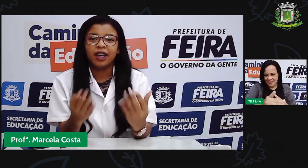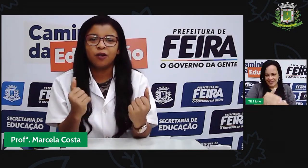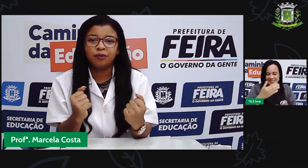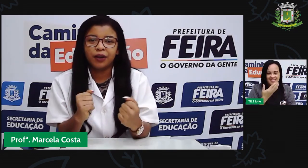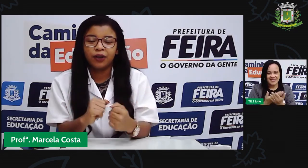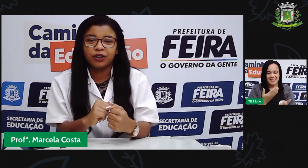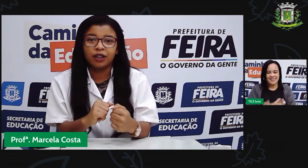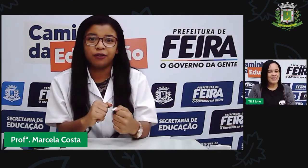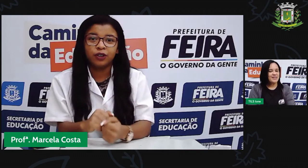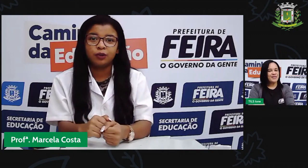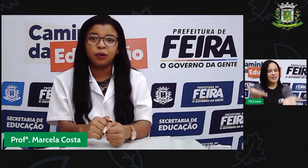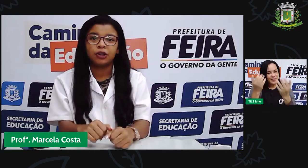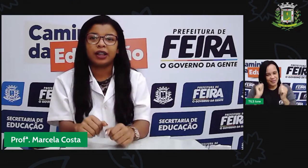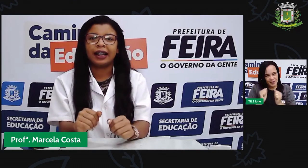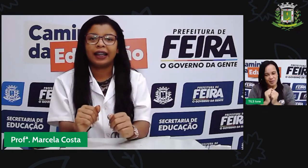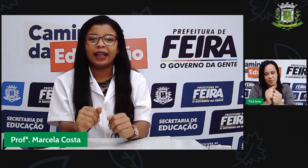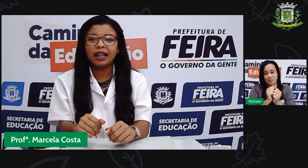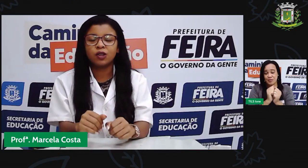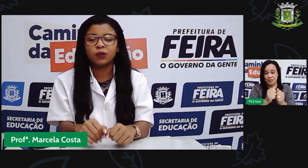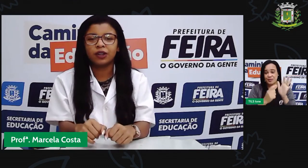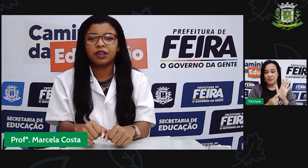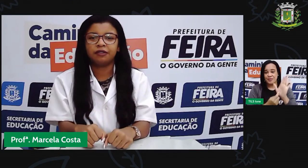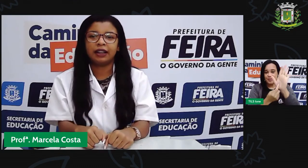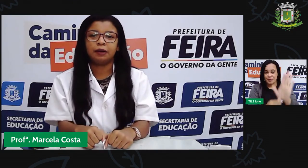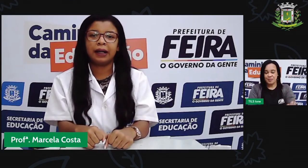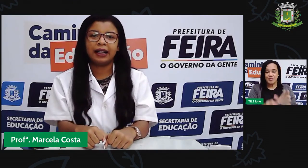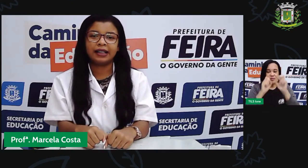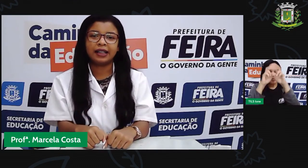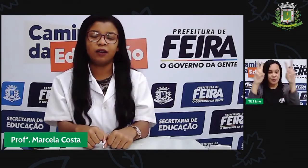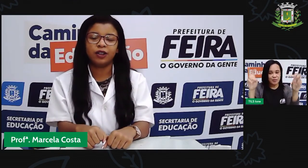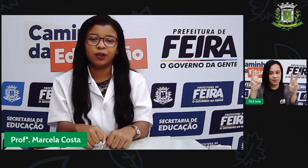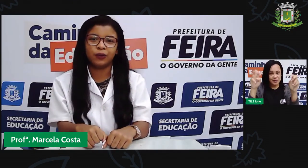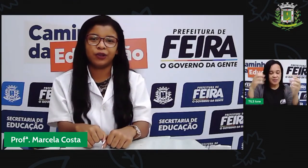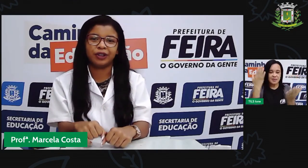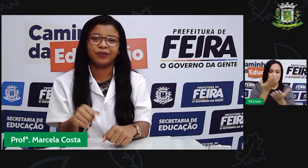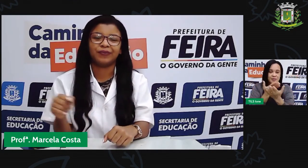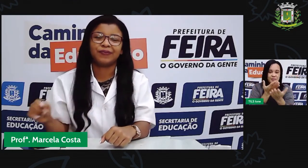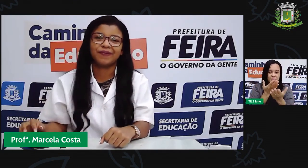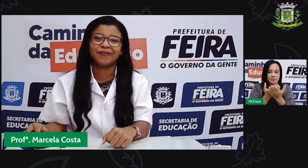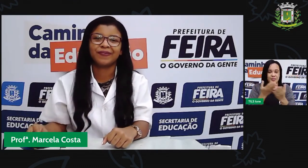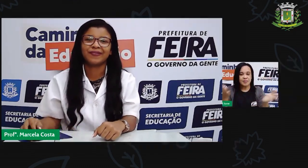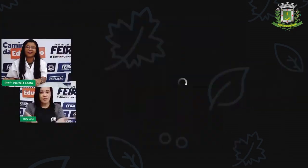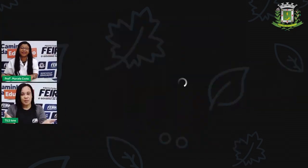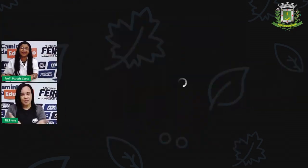Então vem comigo que eu já vou te mostrar que assunto a gente vai trabalhar nessa aula de hoje.